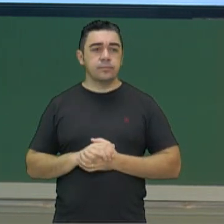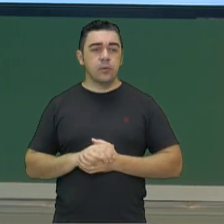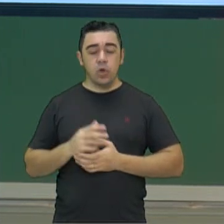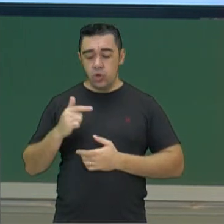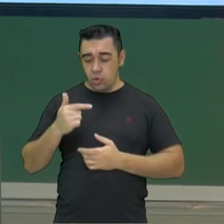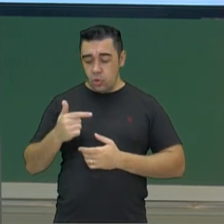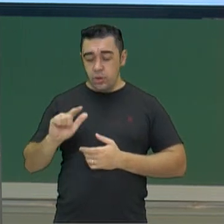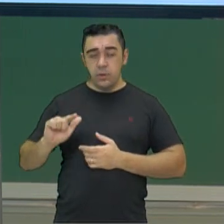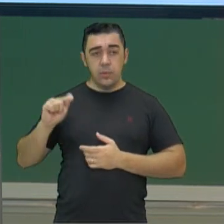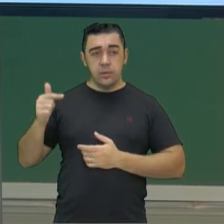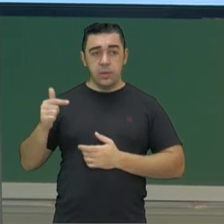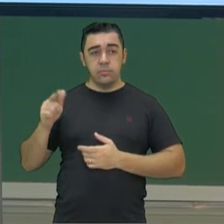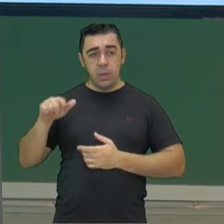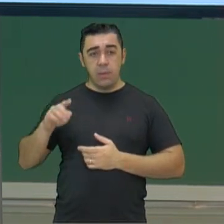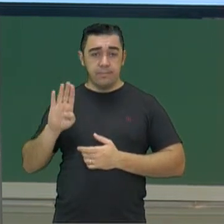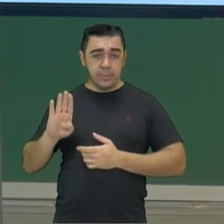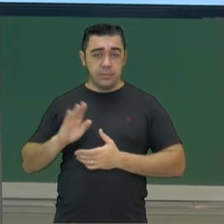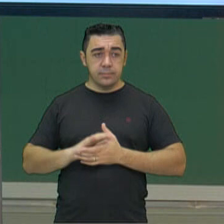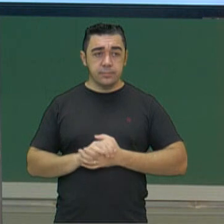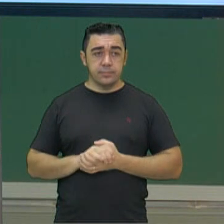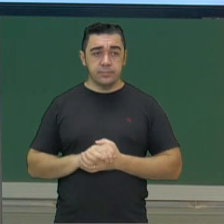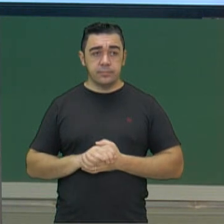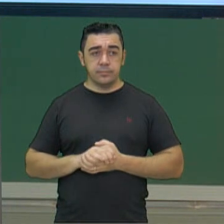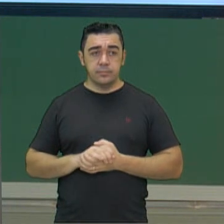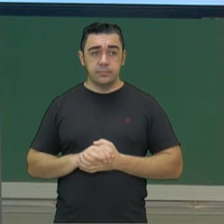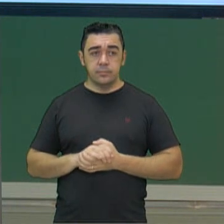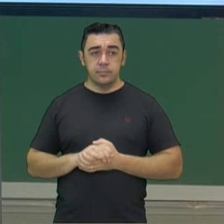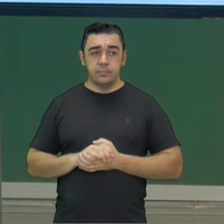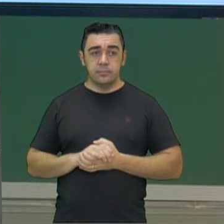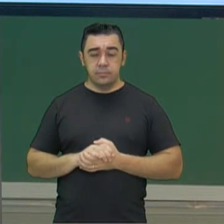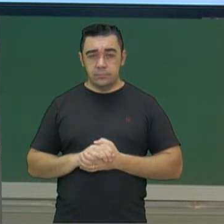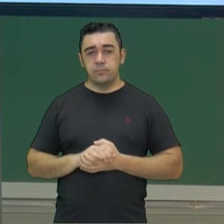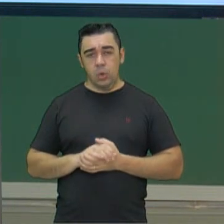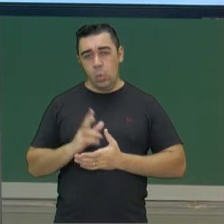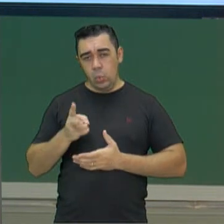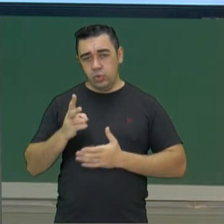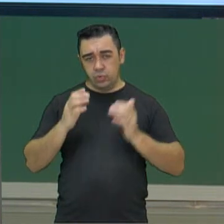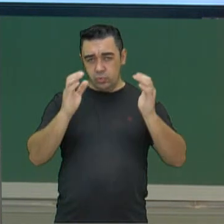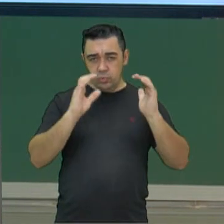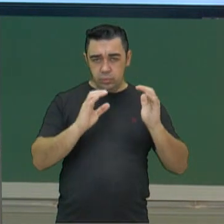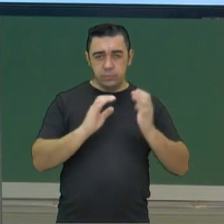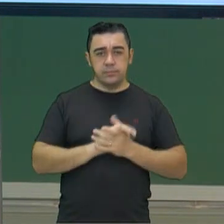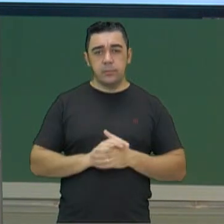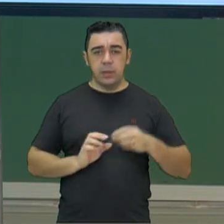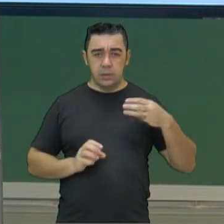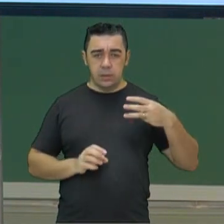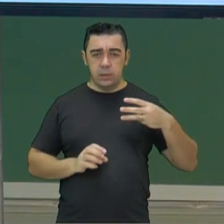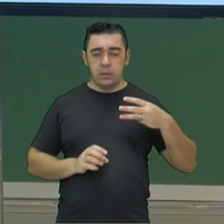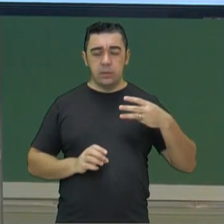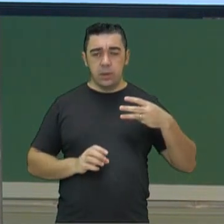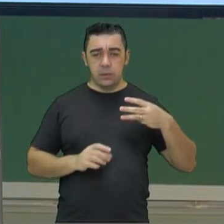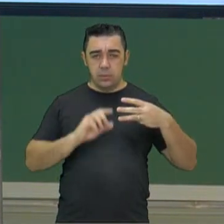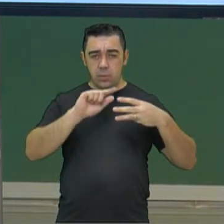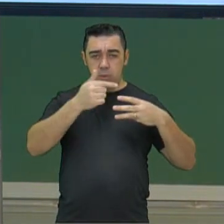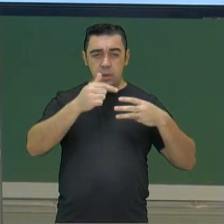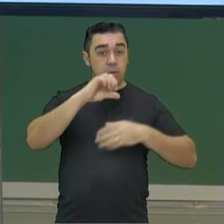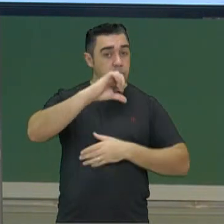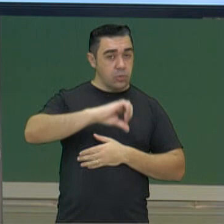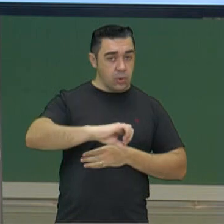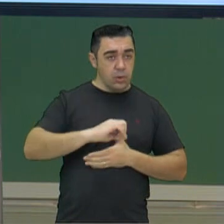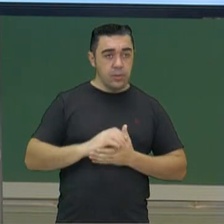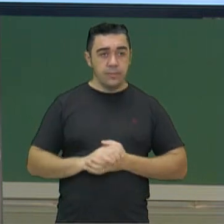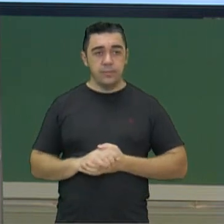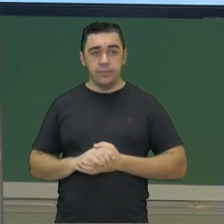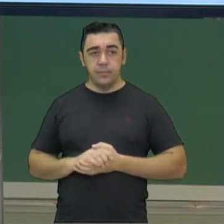de B. X menos 2 ao quadrado, 3 ao quadrado é 9. Y menos